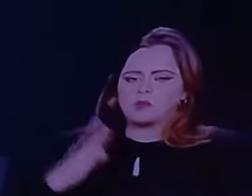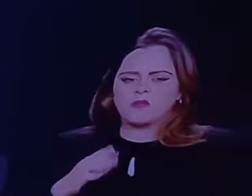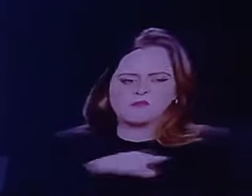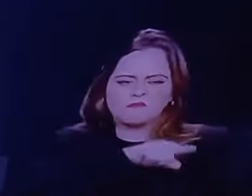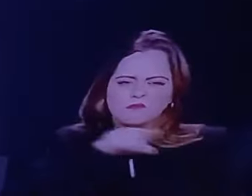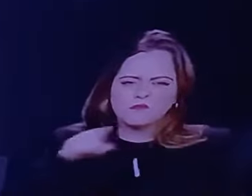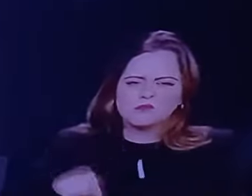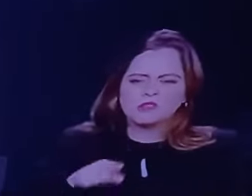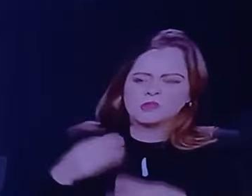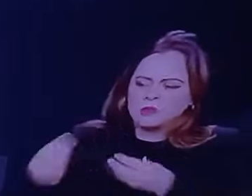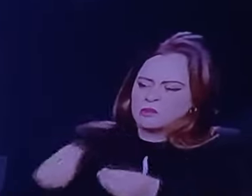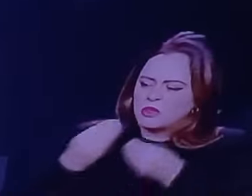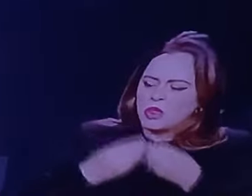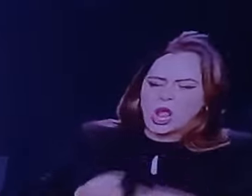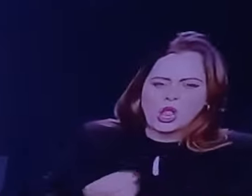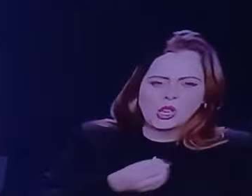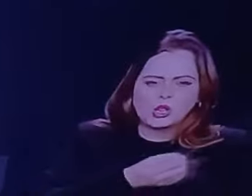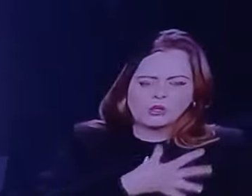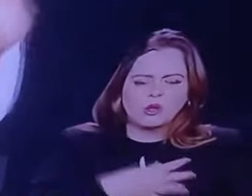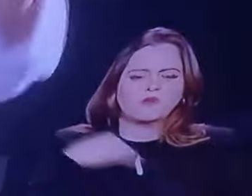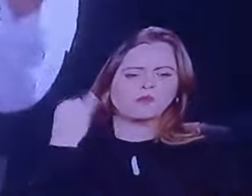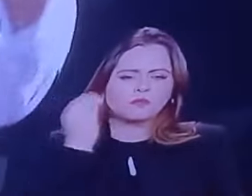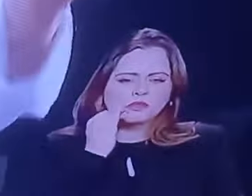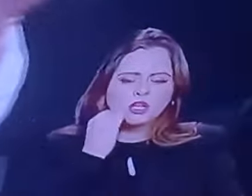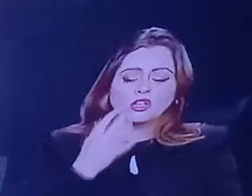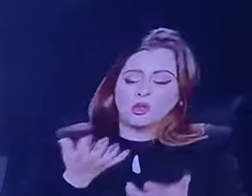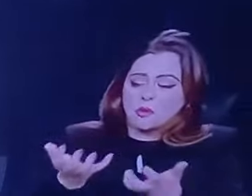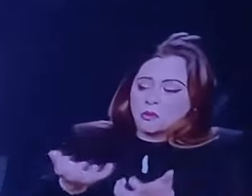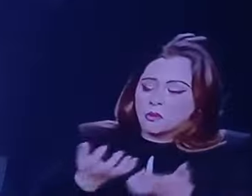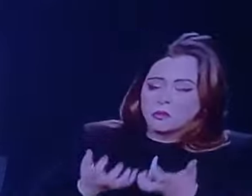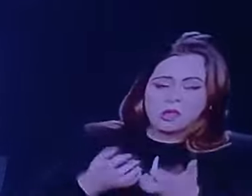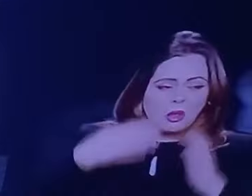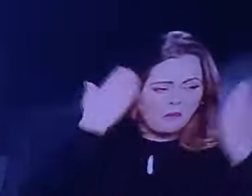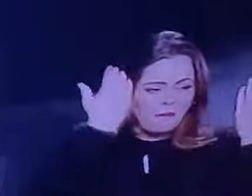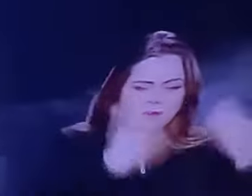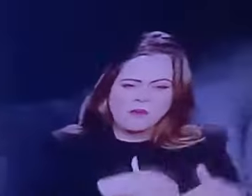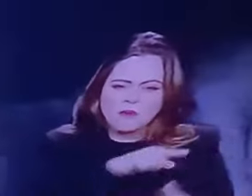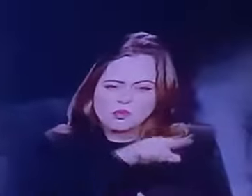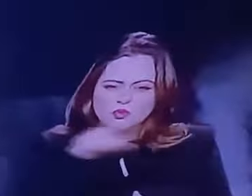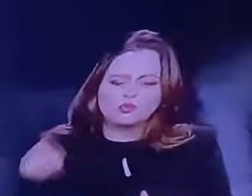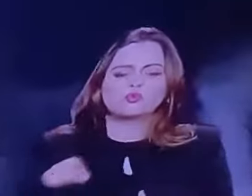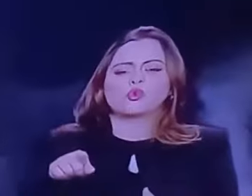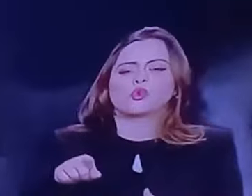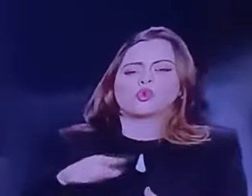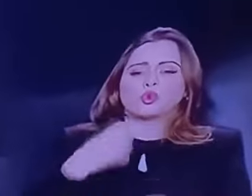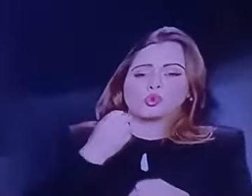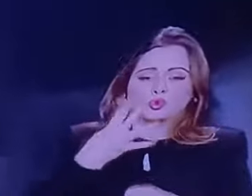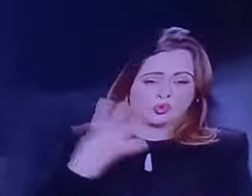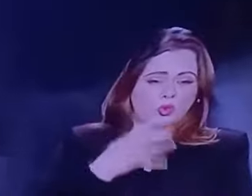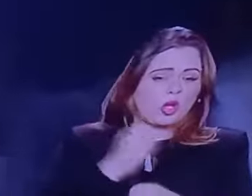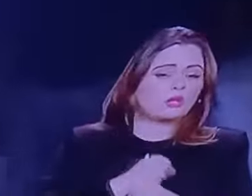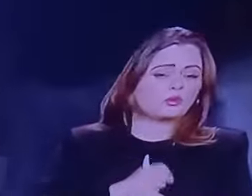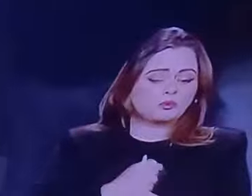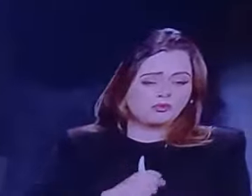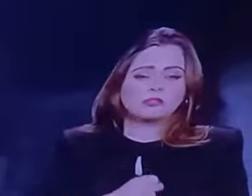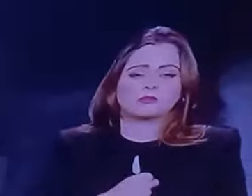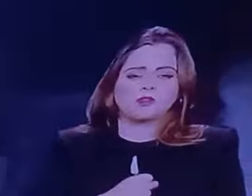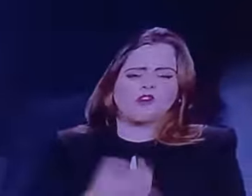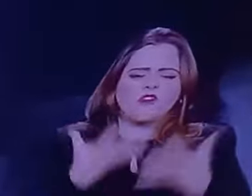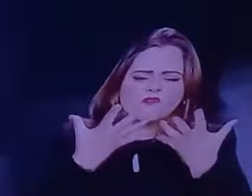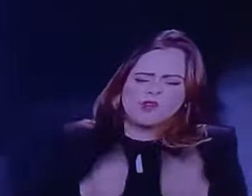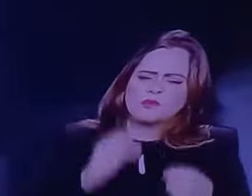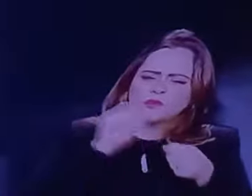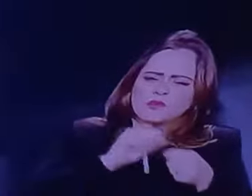deram uma nova chance. E eu quero provar para vocês que nesses próximos 4 anos, nós vamos